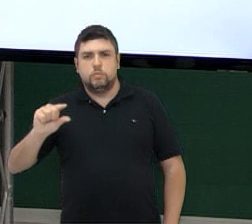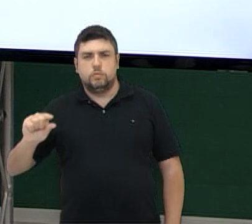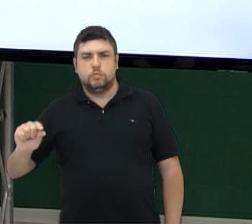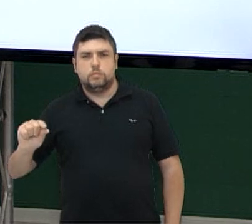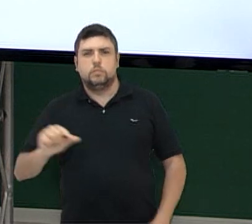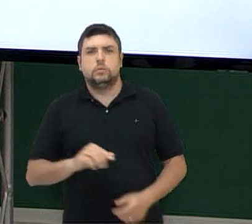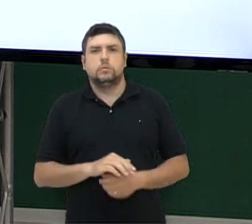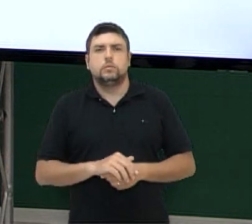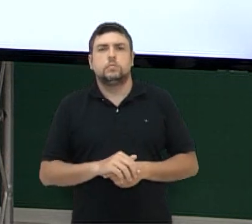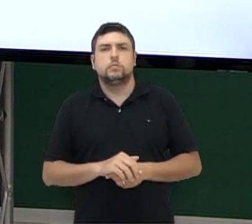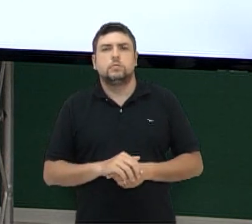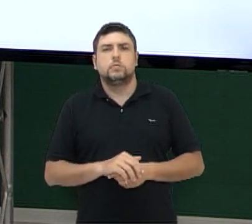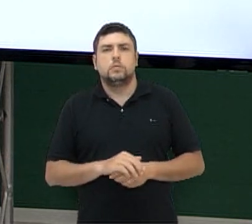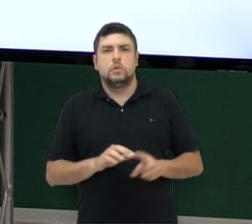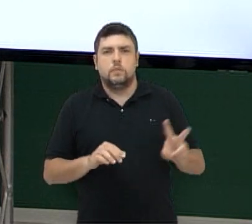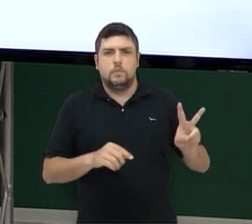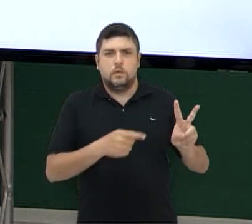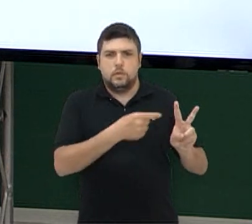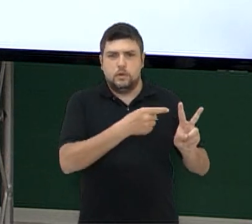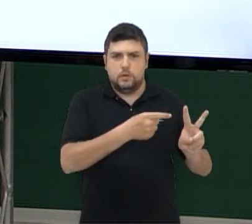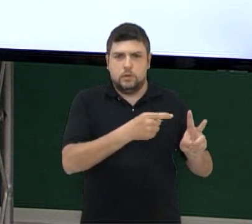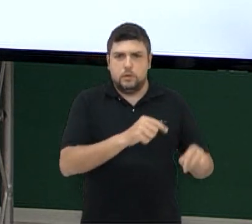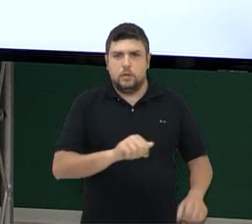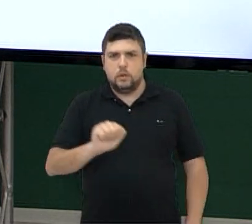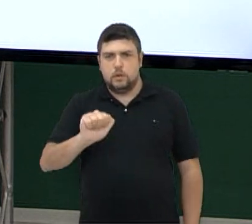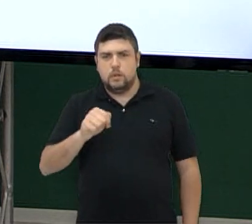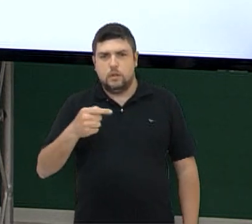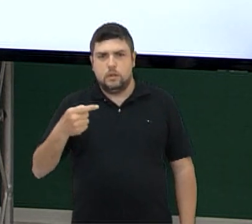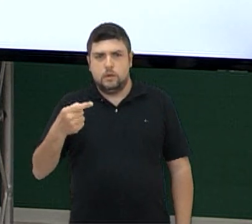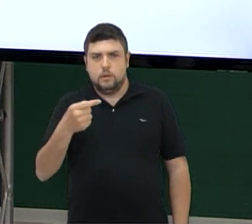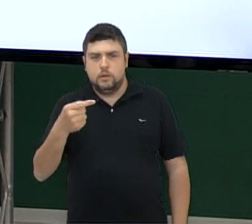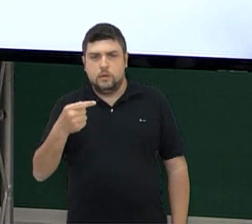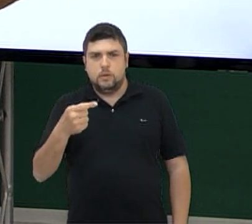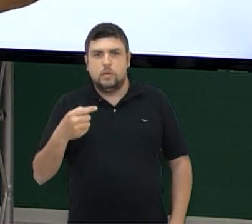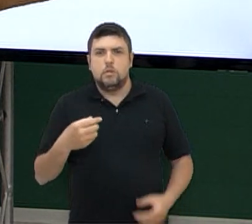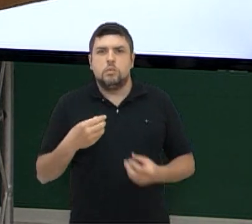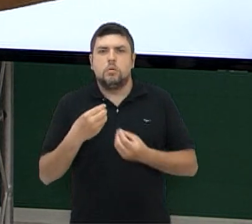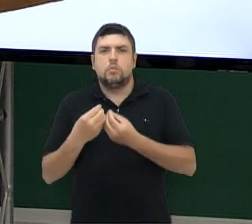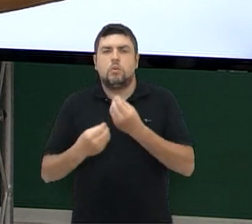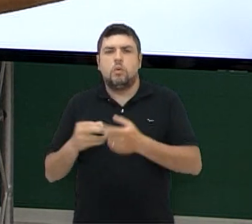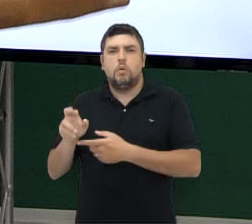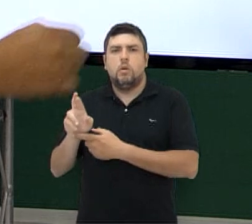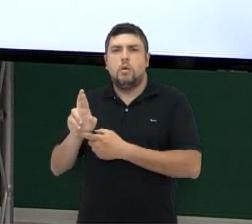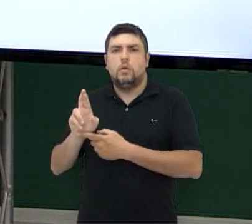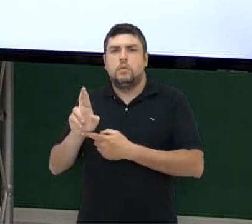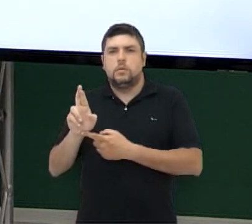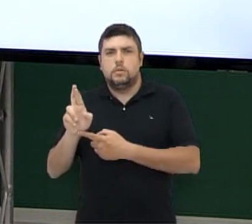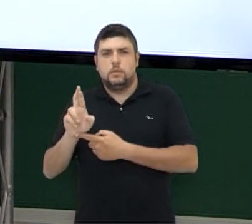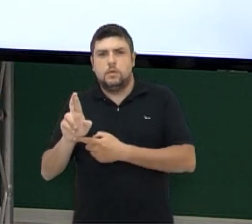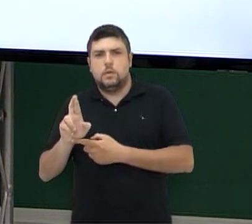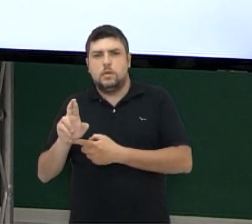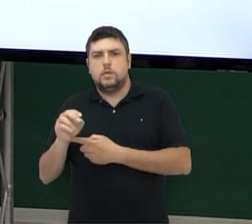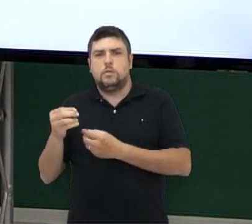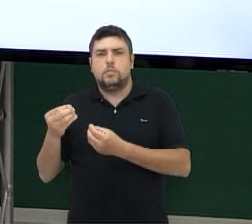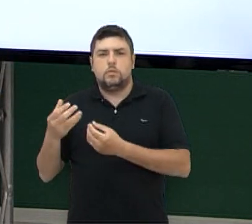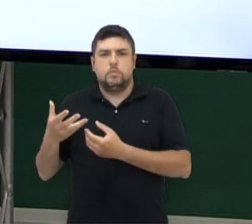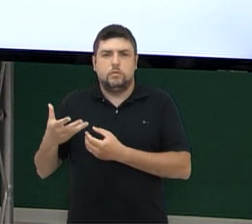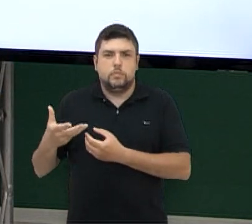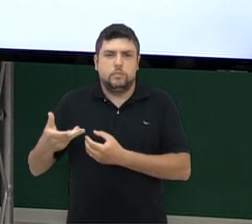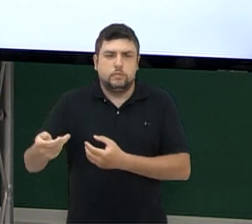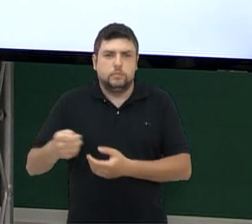Velocidade negativa com aceleração negativa, movimento retrógrado e movimento